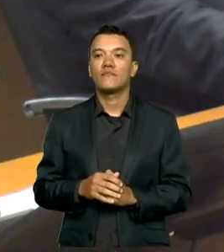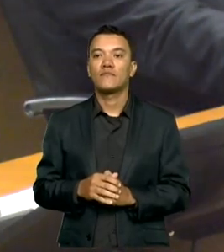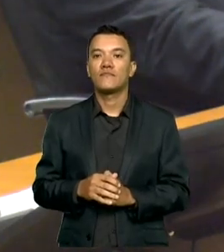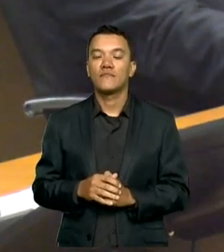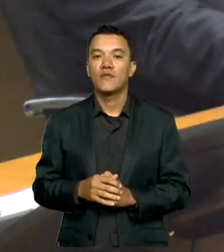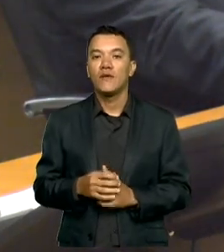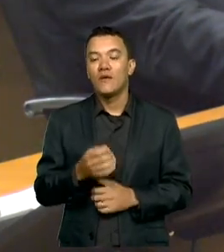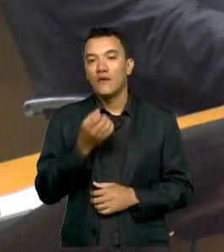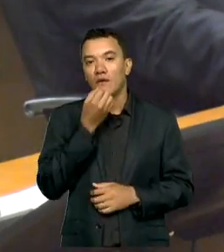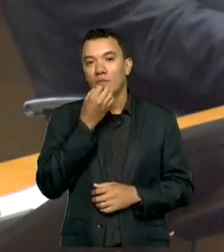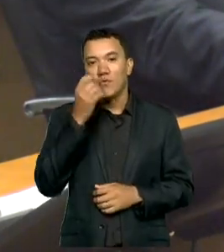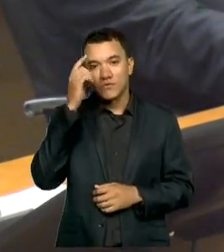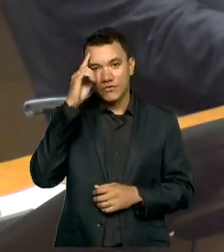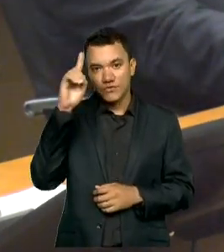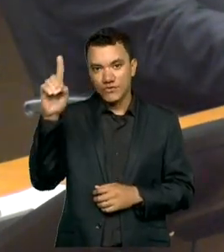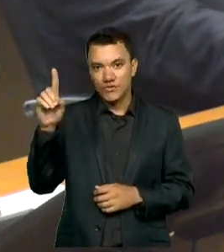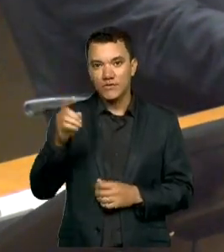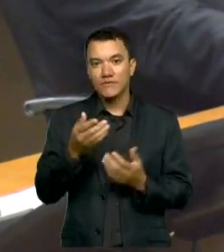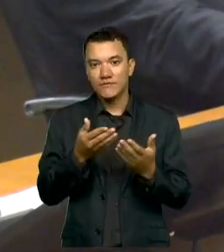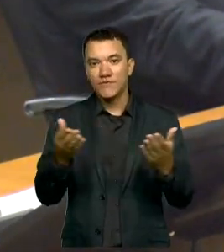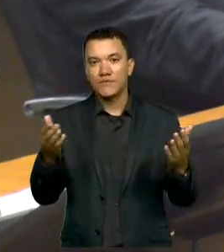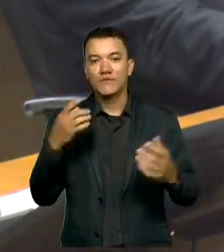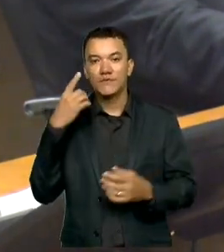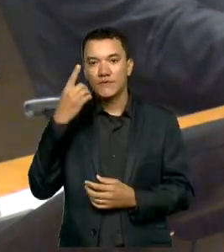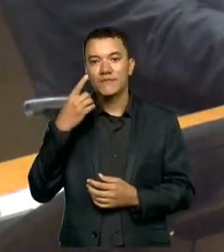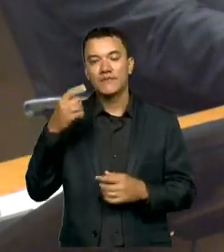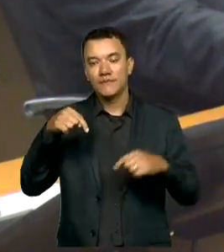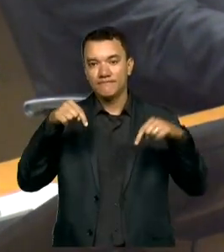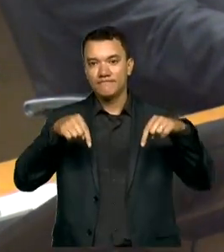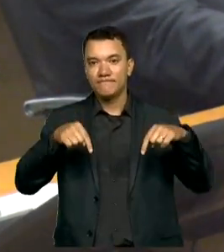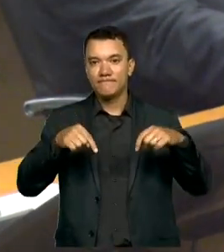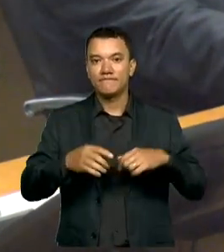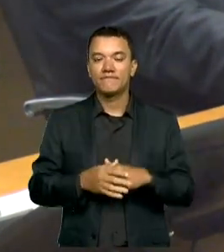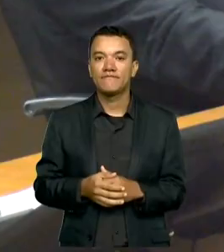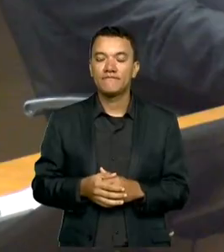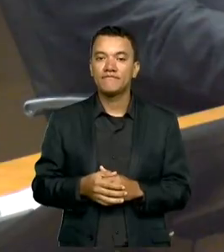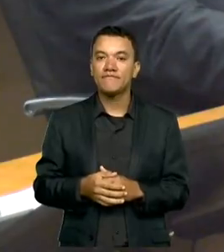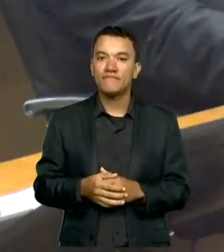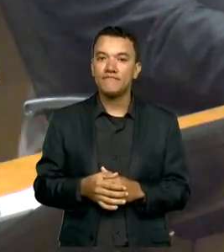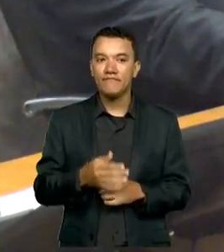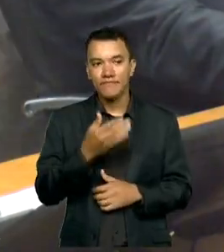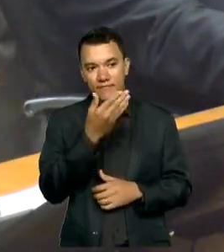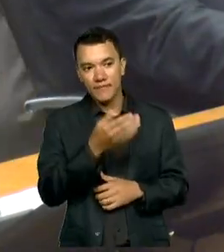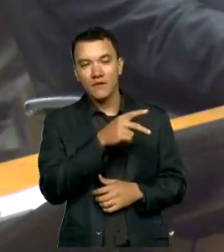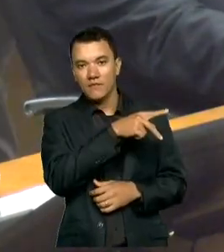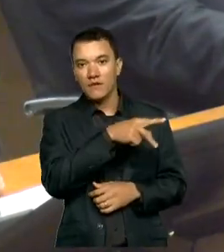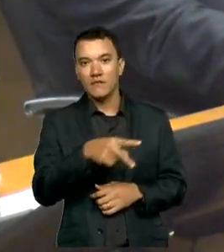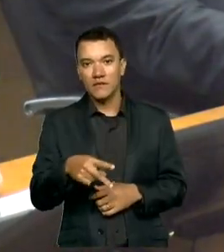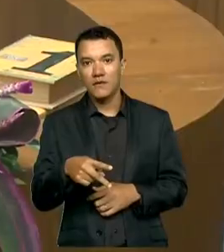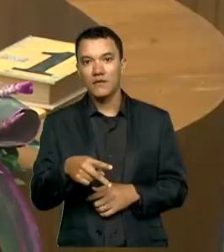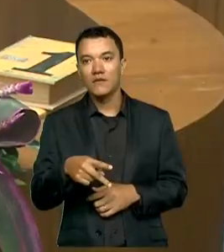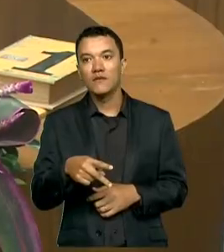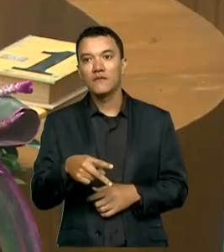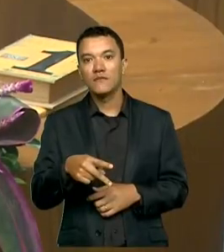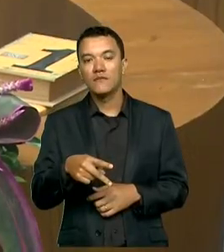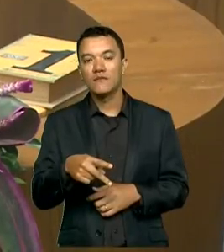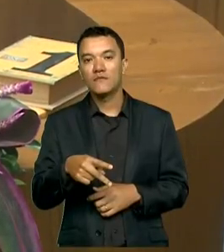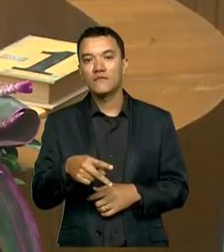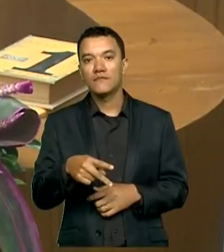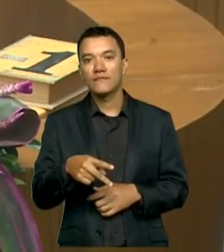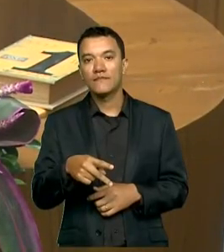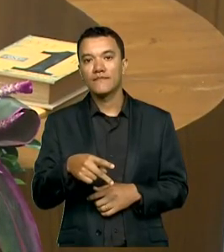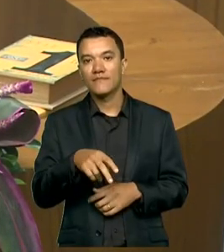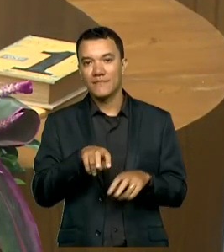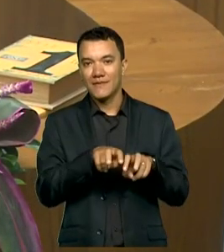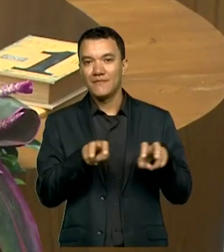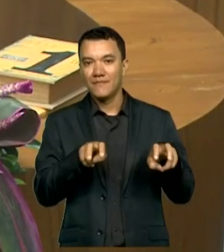Bom dia a todos os deputados aqui. Me dirijo ao presidente em exercício da